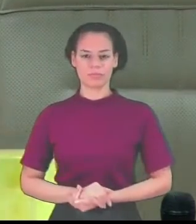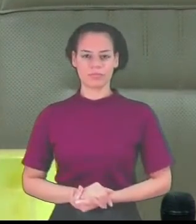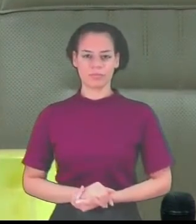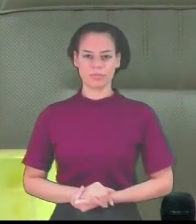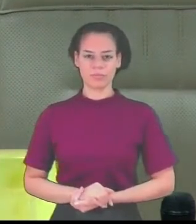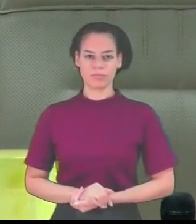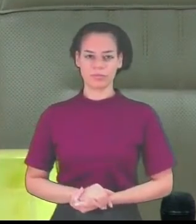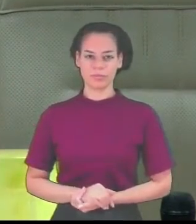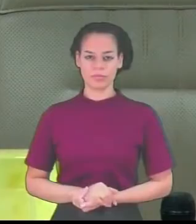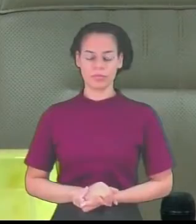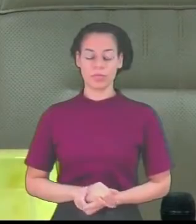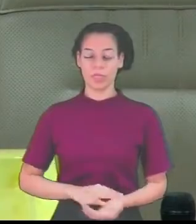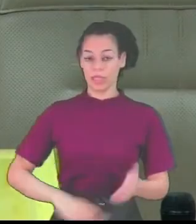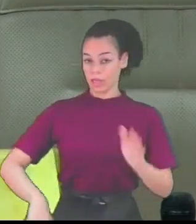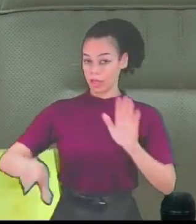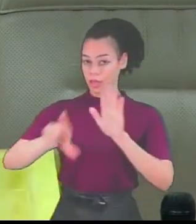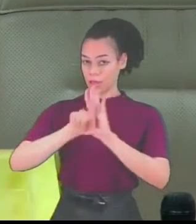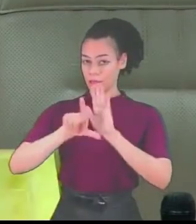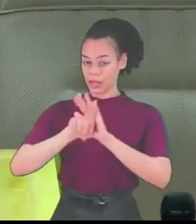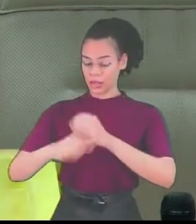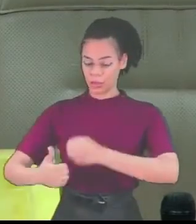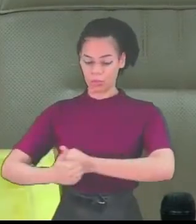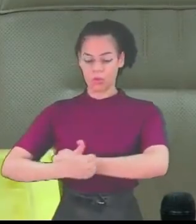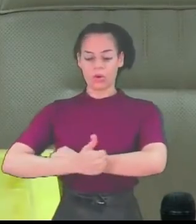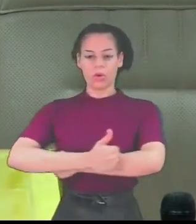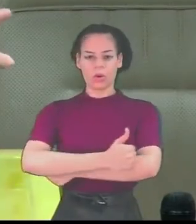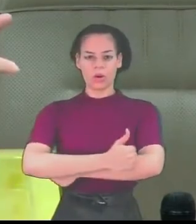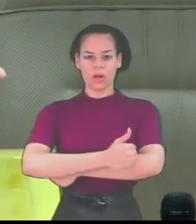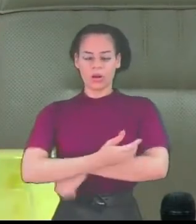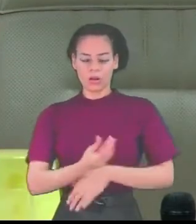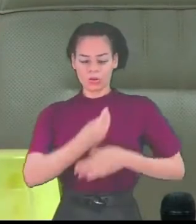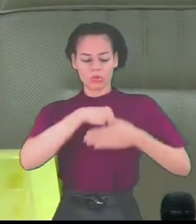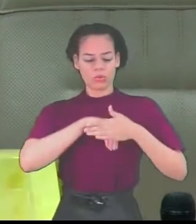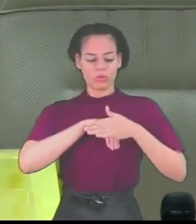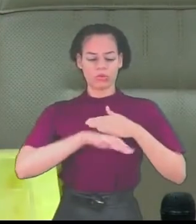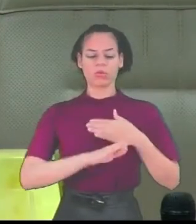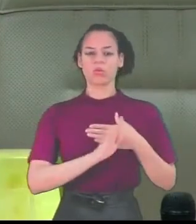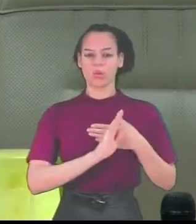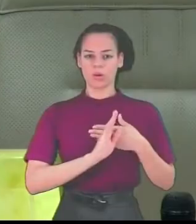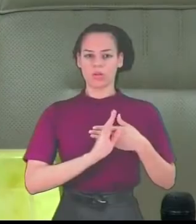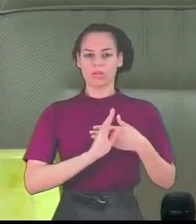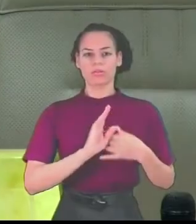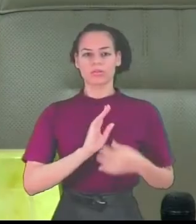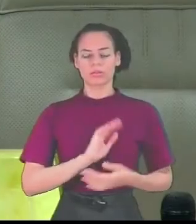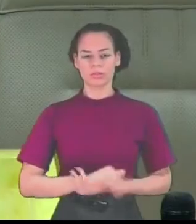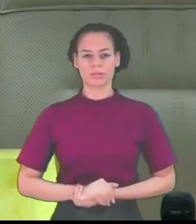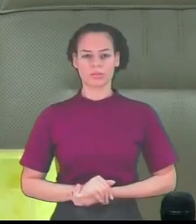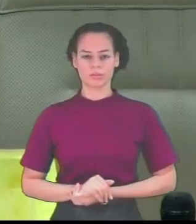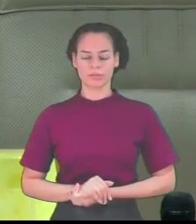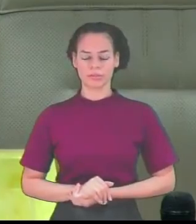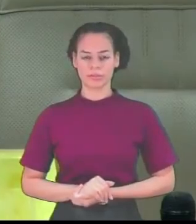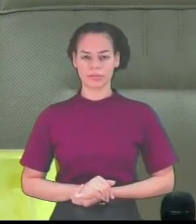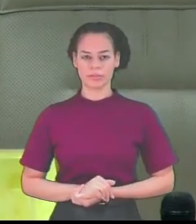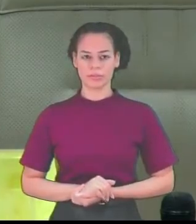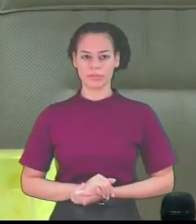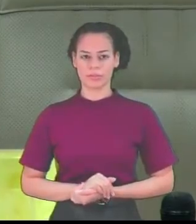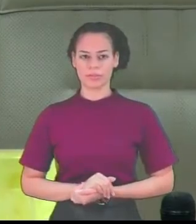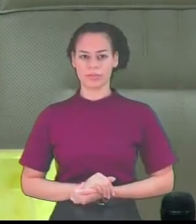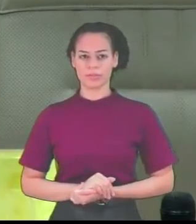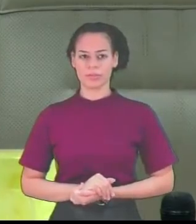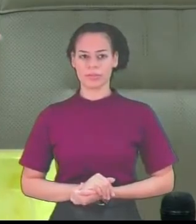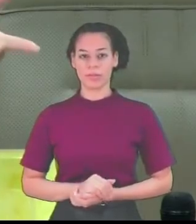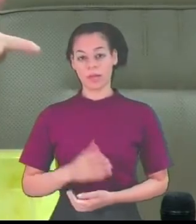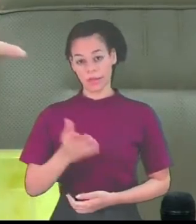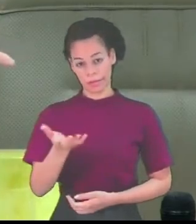Eu já falei moral Está no Coração do homem a arqueira